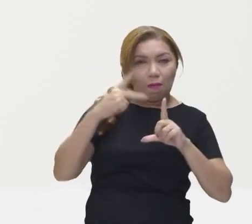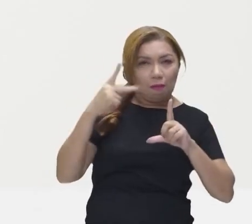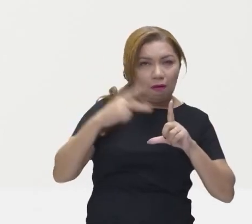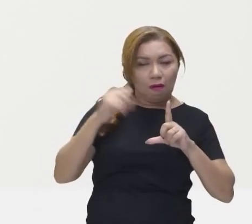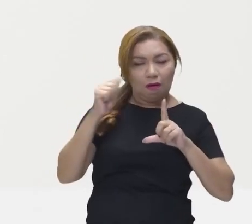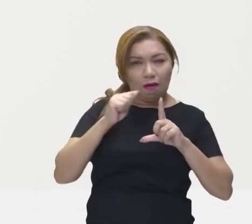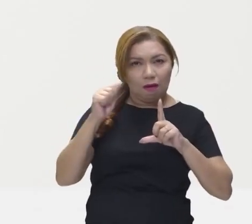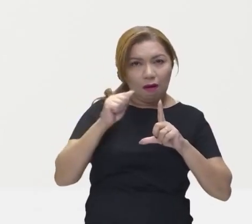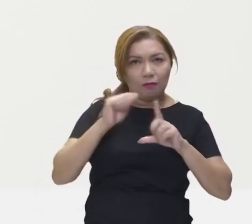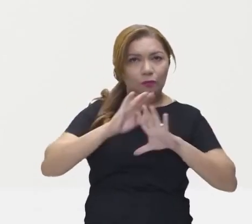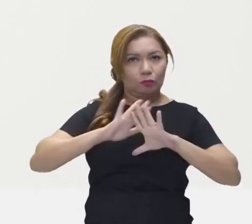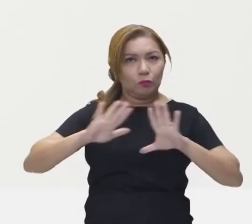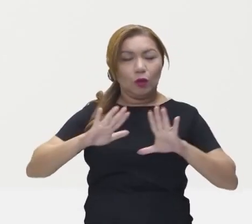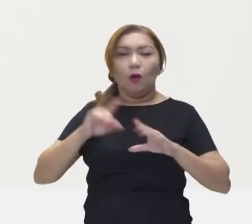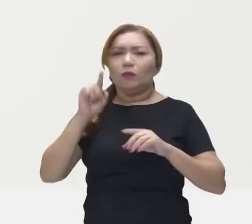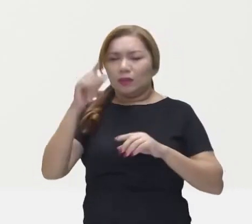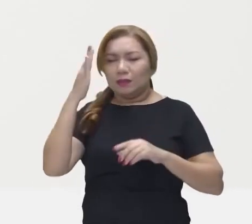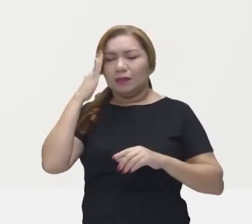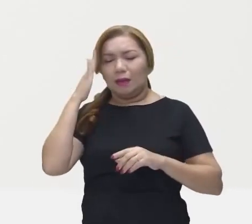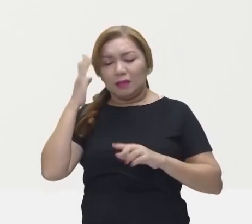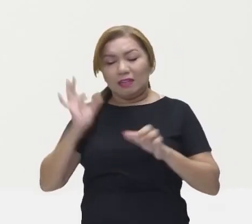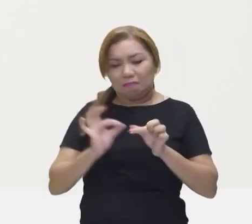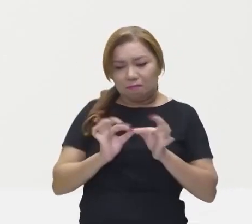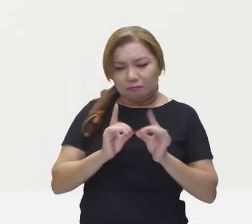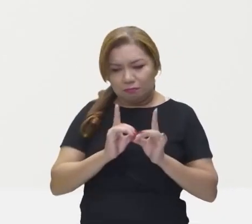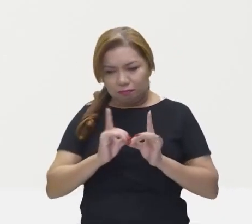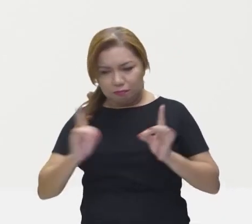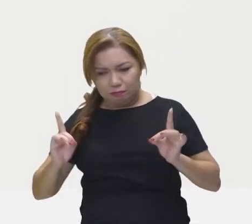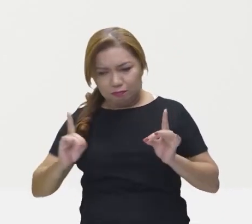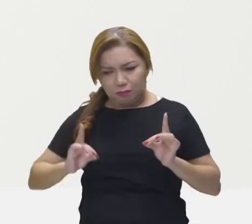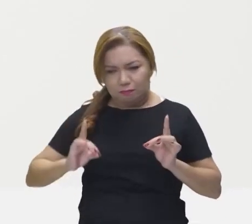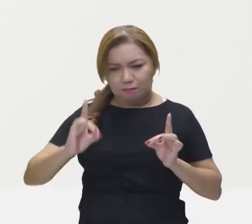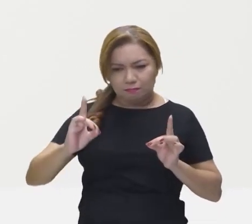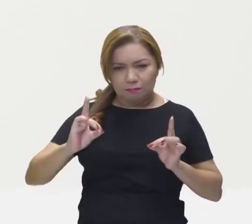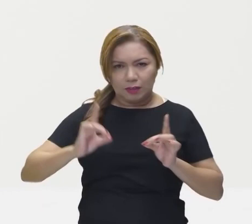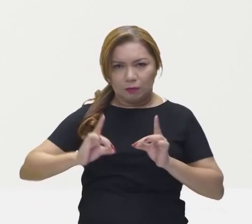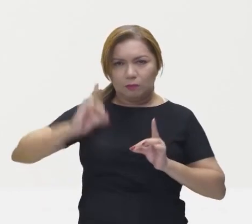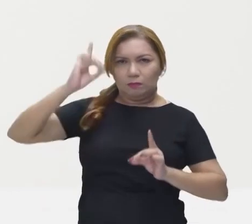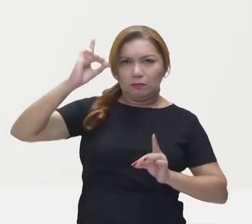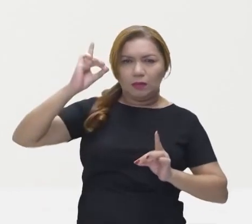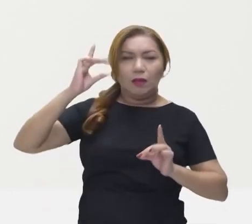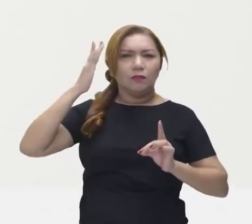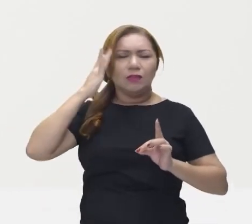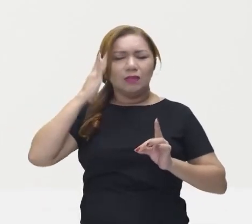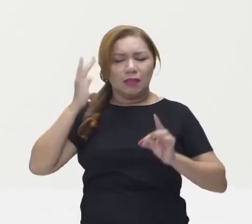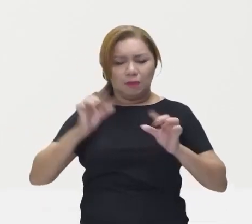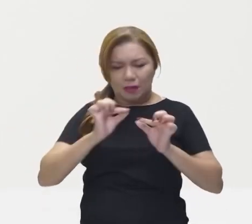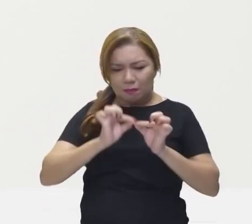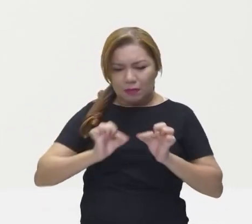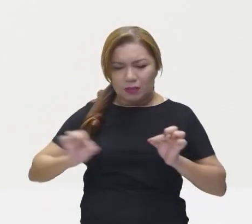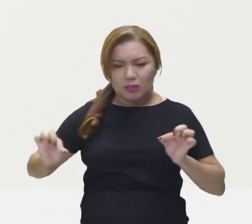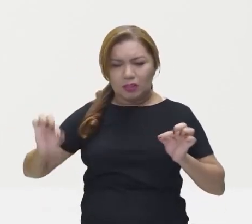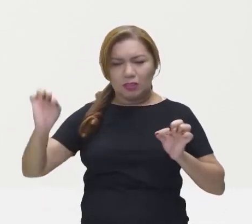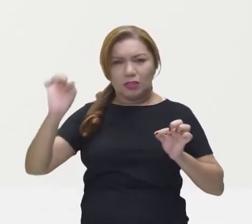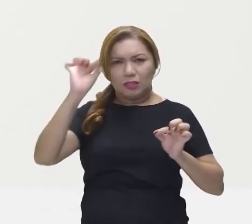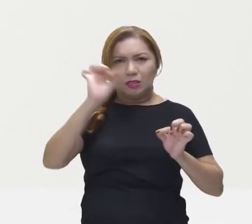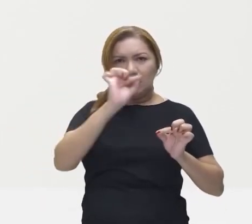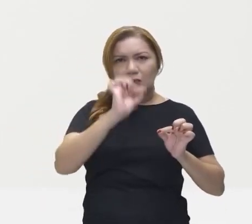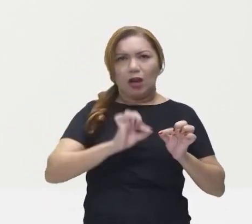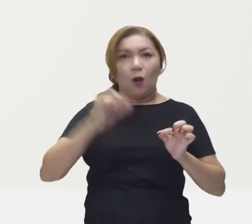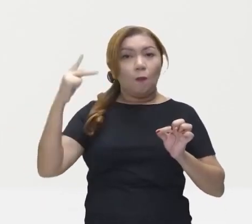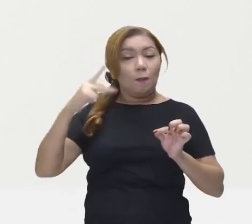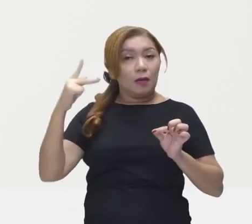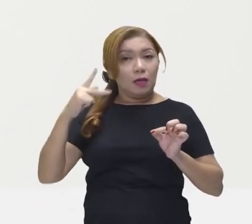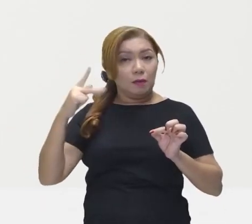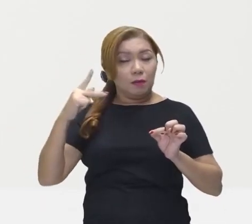planas, bidimensionais, claro, que é definido como uma medida do contorno de uma figura geométrica. Beleza? E a